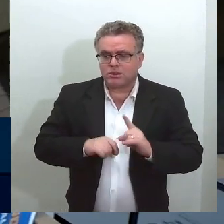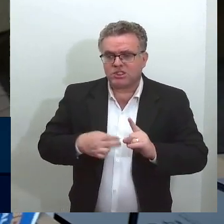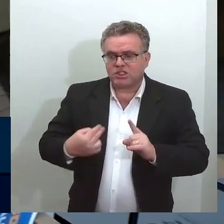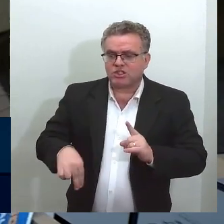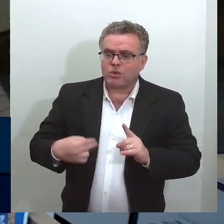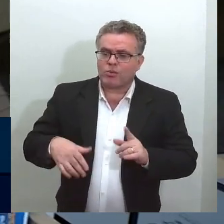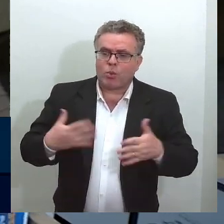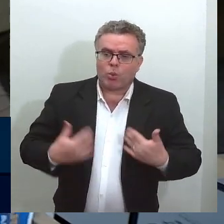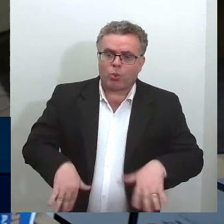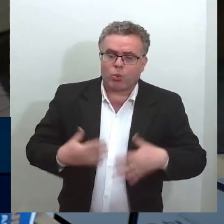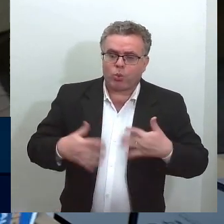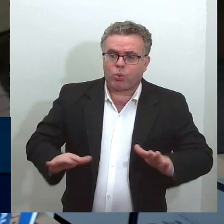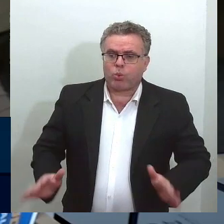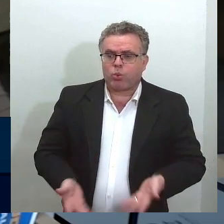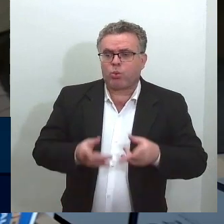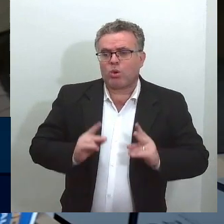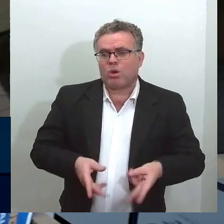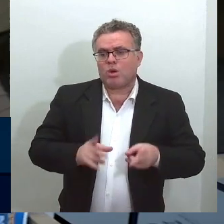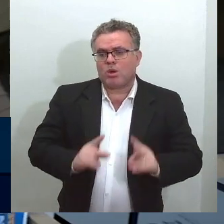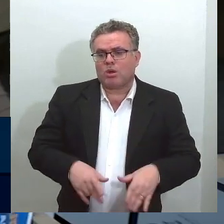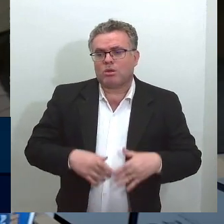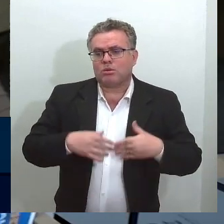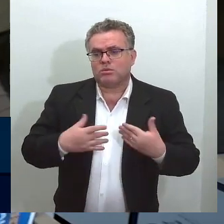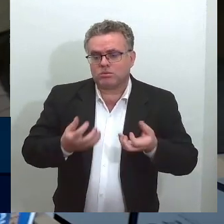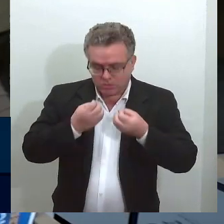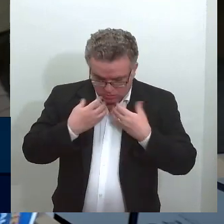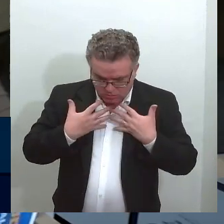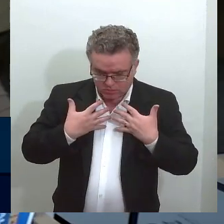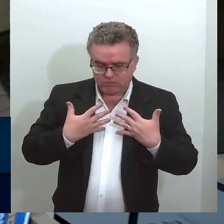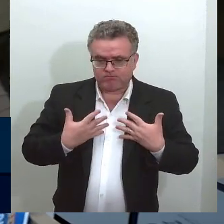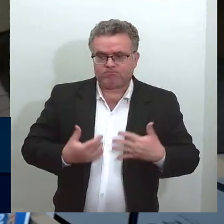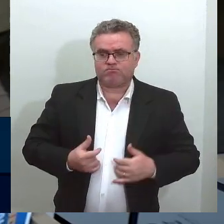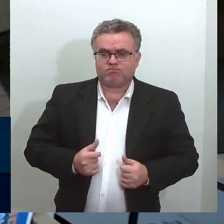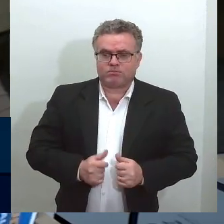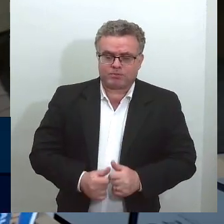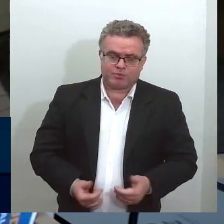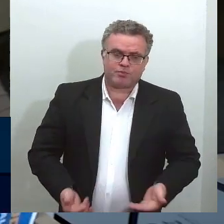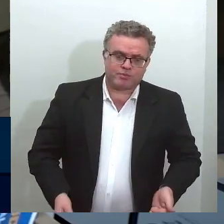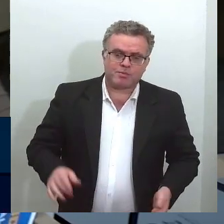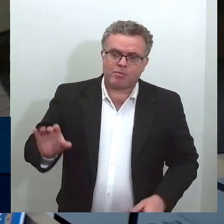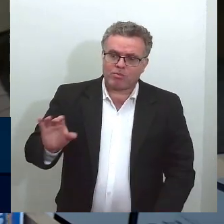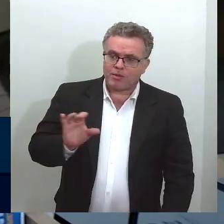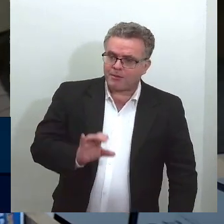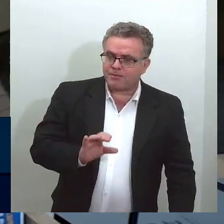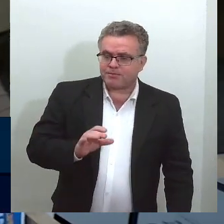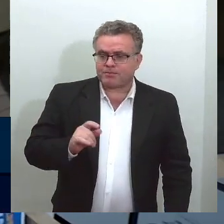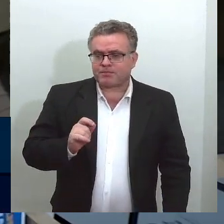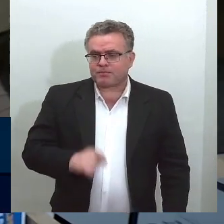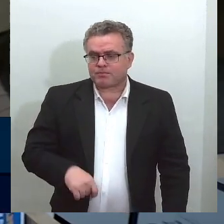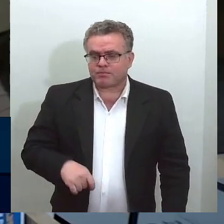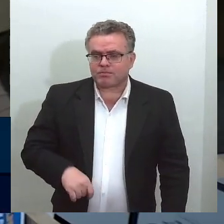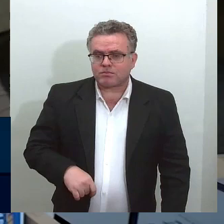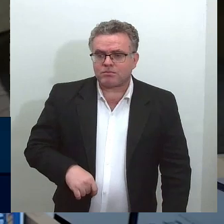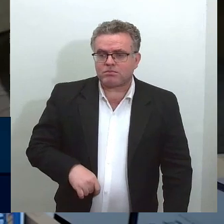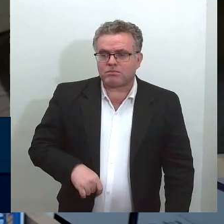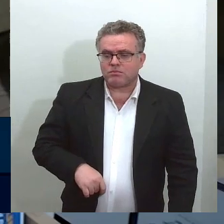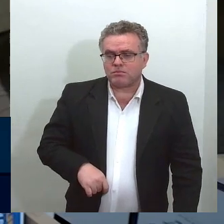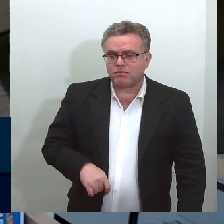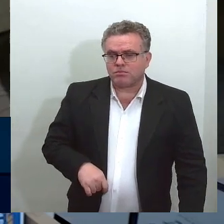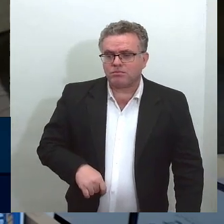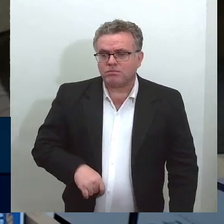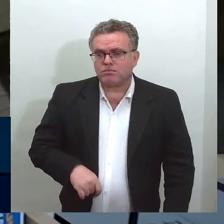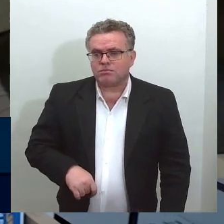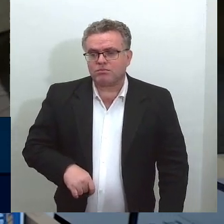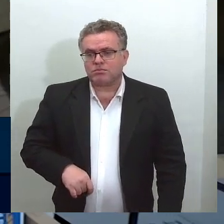muito, um volume de recursos grande, né, onde refletiu no desenvolvimento do turismo,